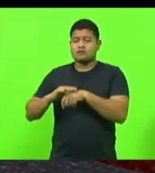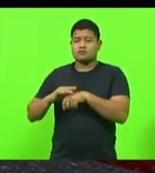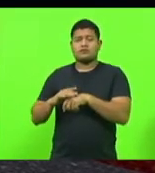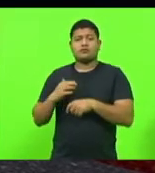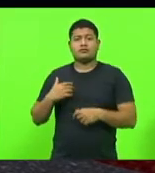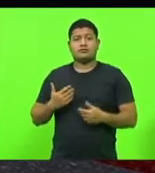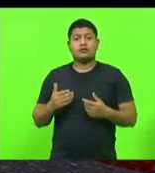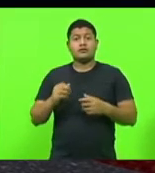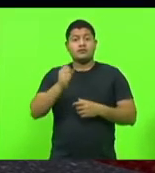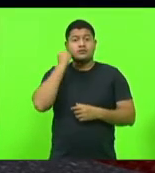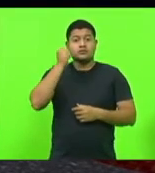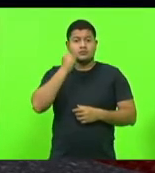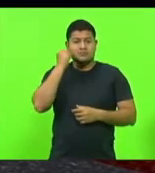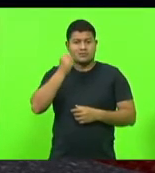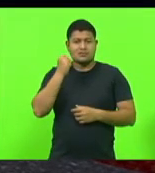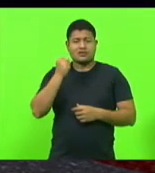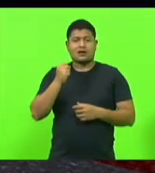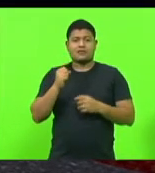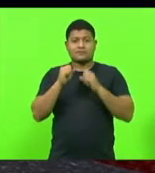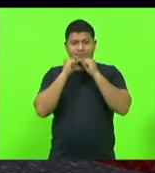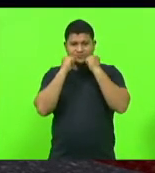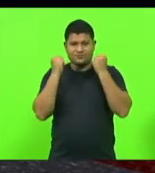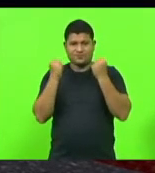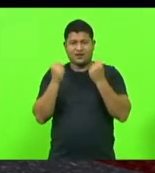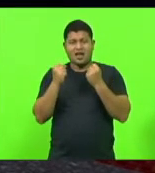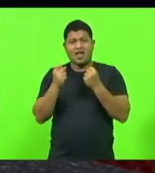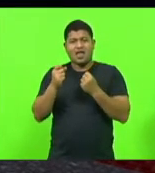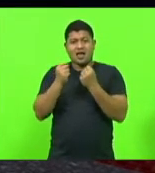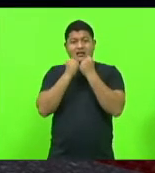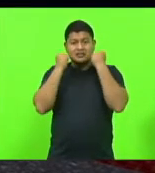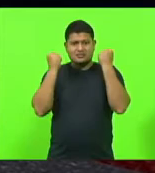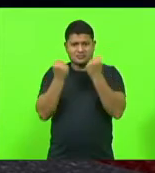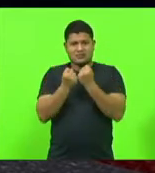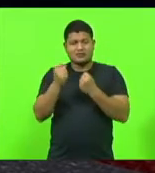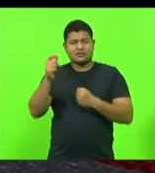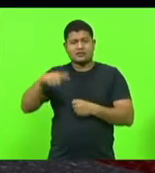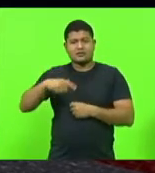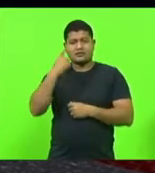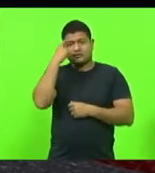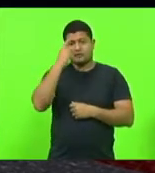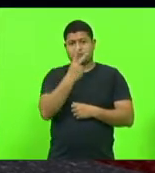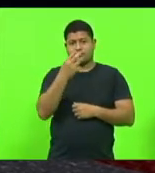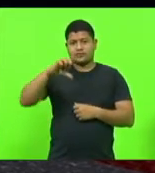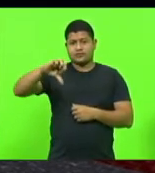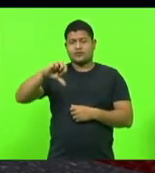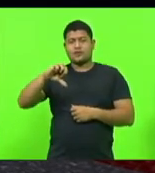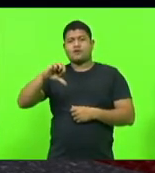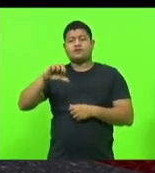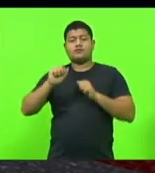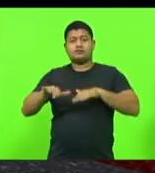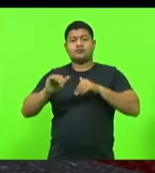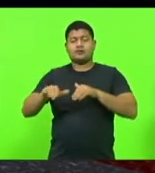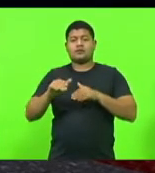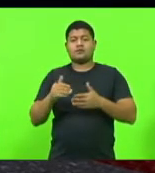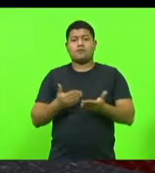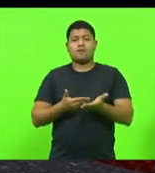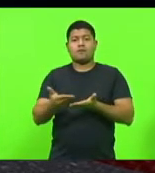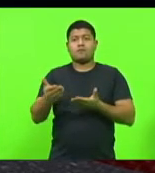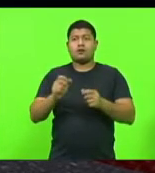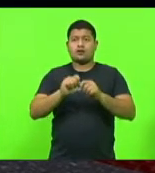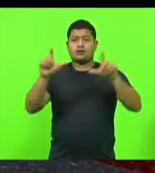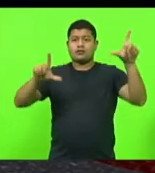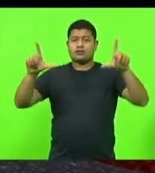dia 29 de setembro, a partir das 19h30, com transmissão ao vivo da nossa TV